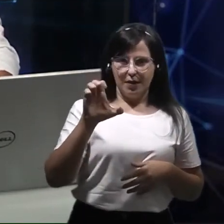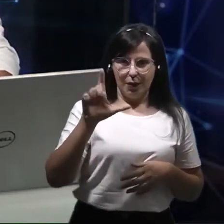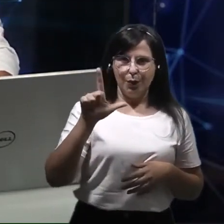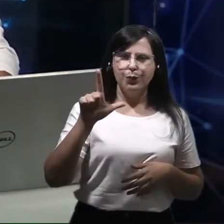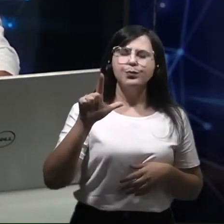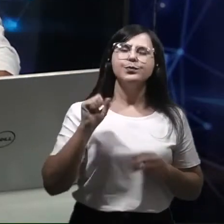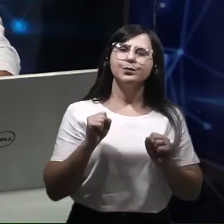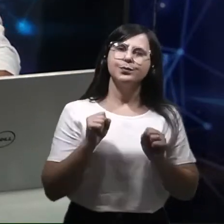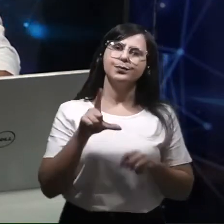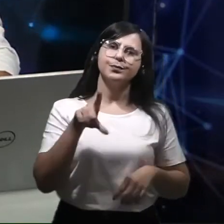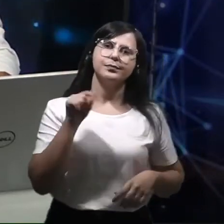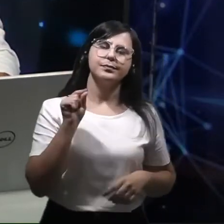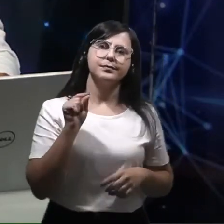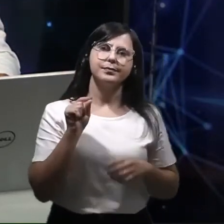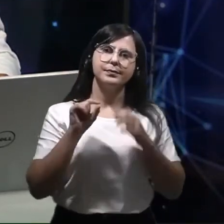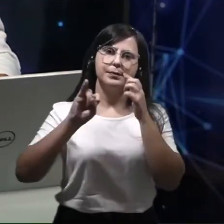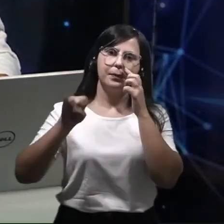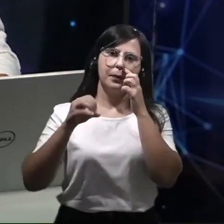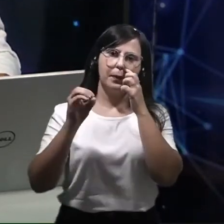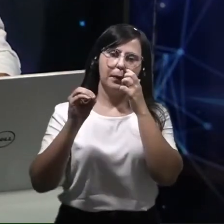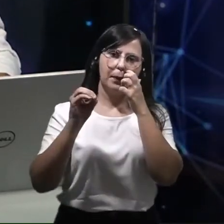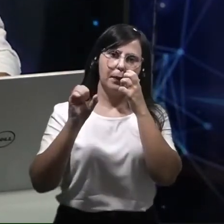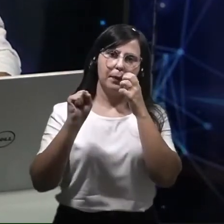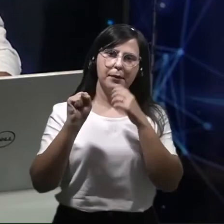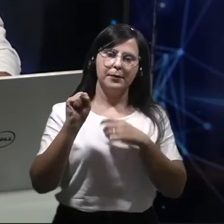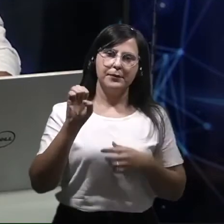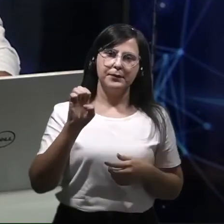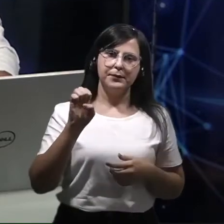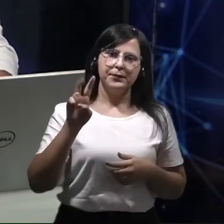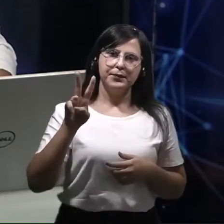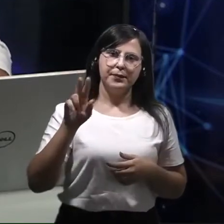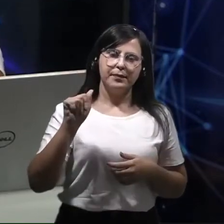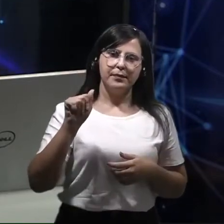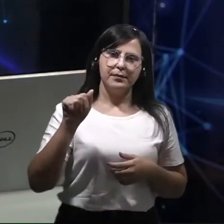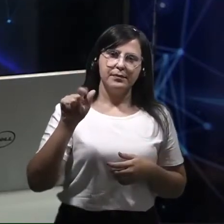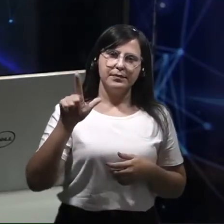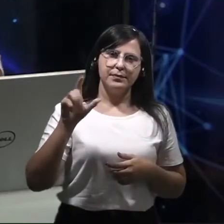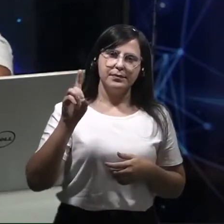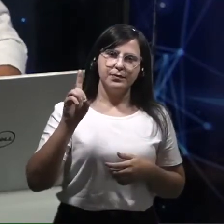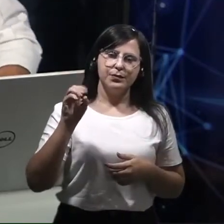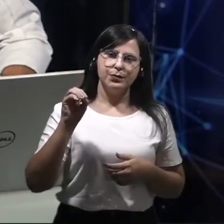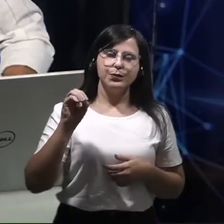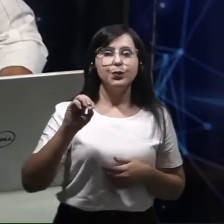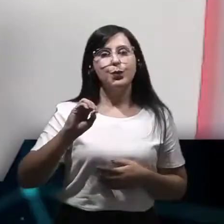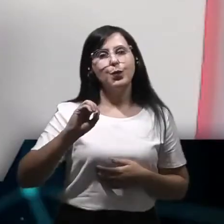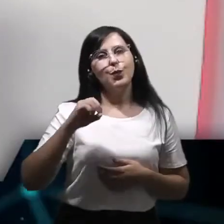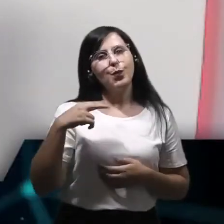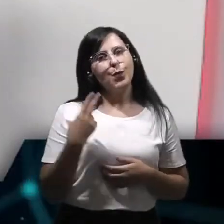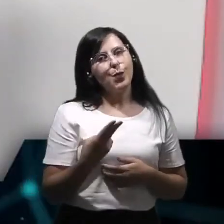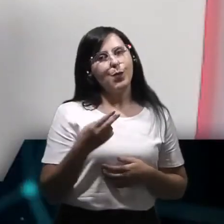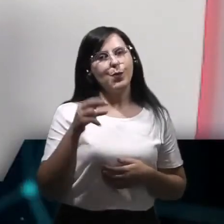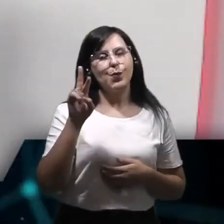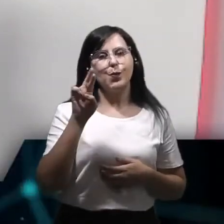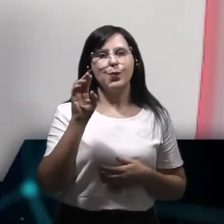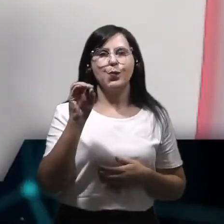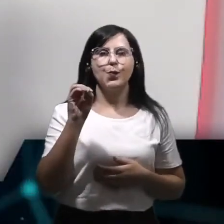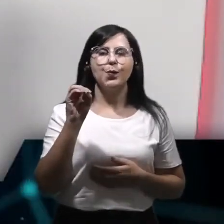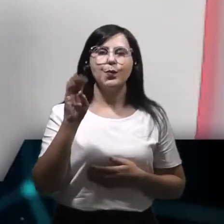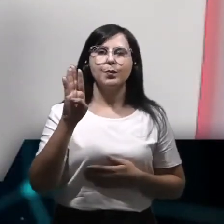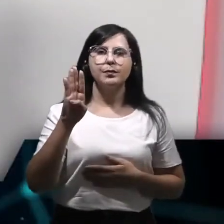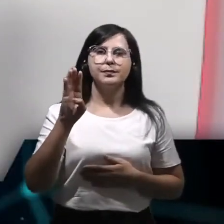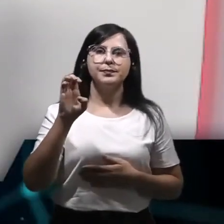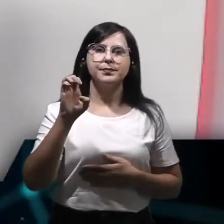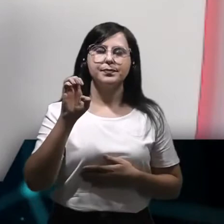Só pode escolher entre o candidato Josivaldo e Roberto Asfora, né? Isso considerando que os dois ainda não participaram desse giro. Certo. Eu